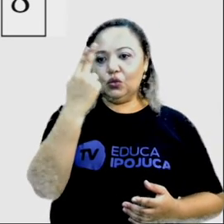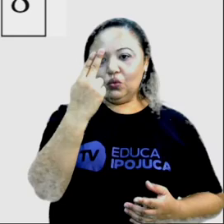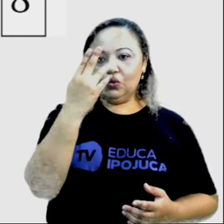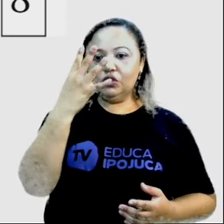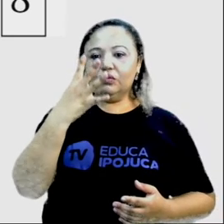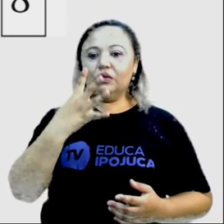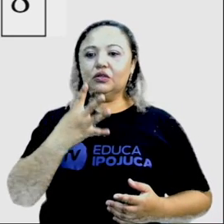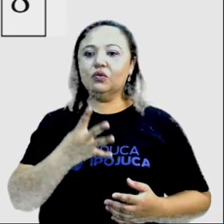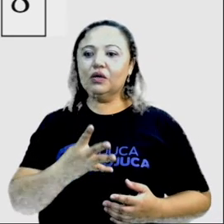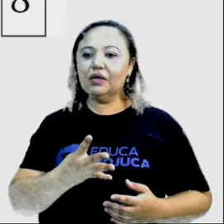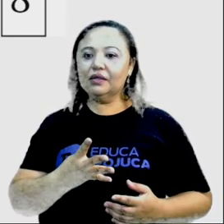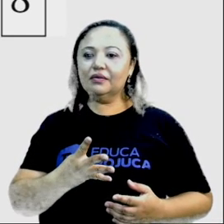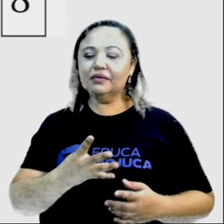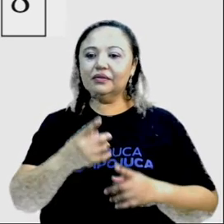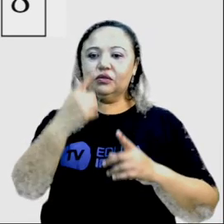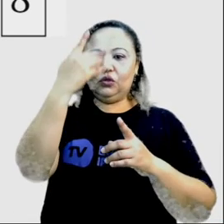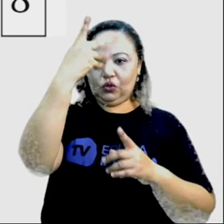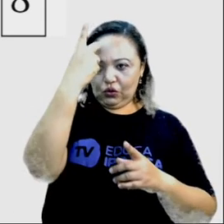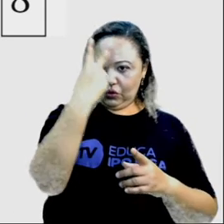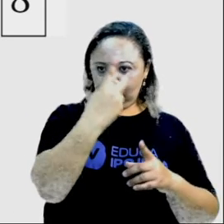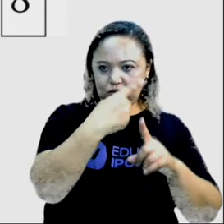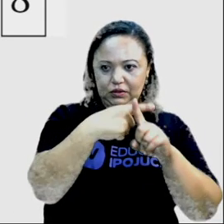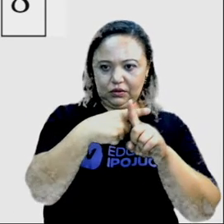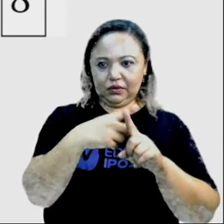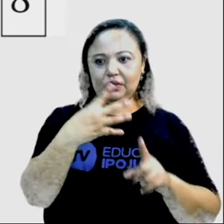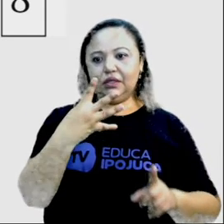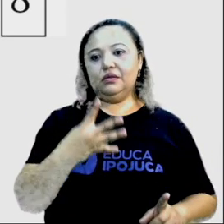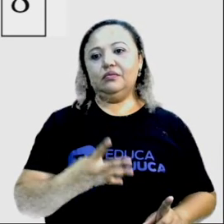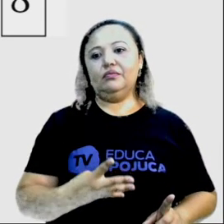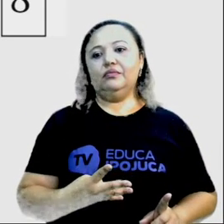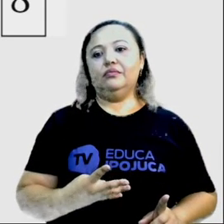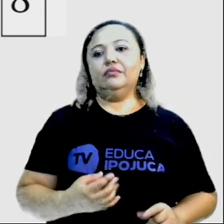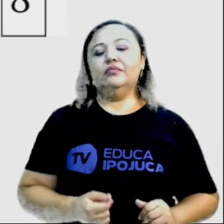4. 2 com mais 4 é igual a?